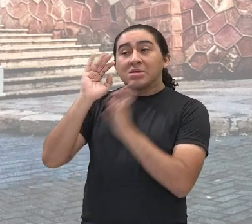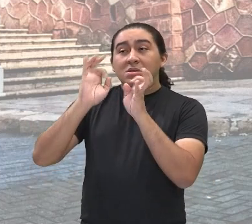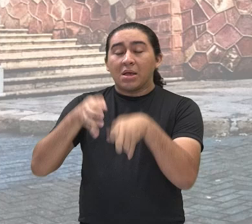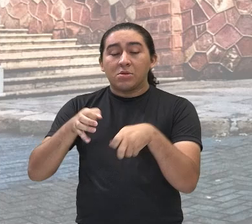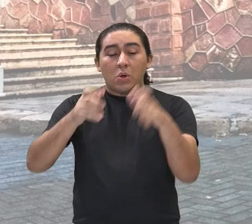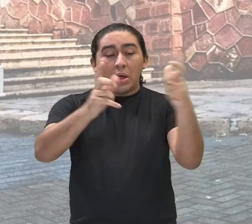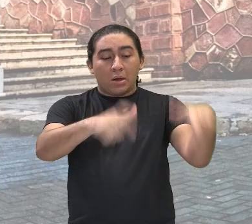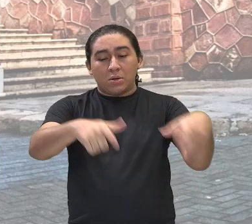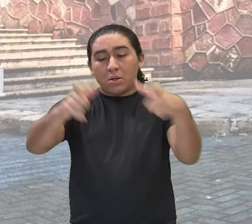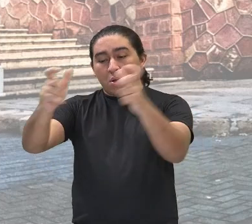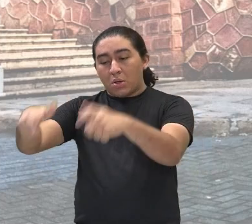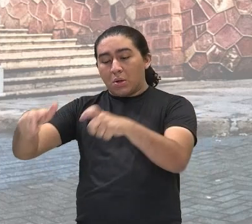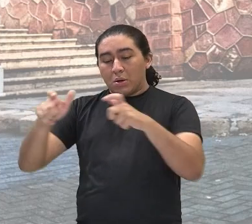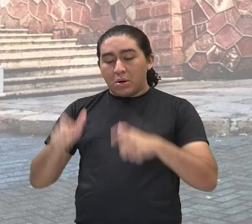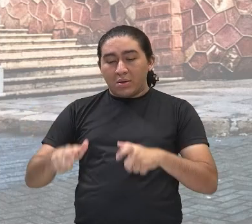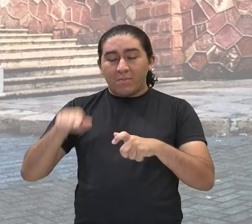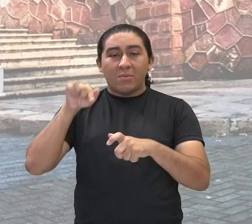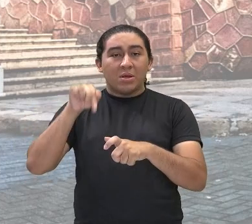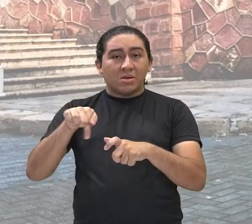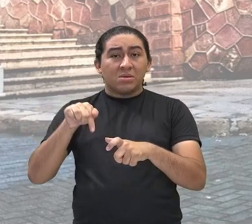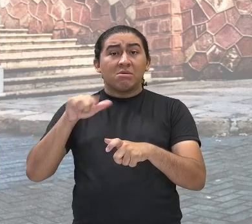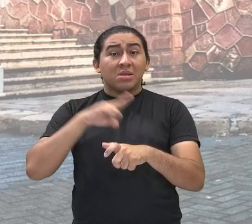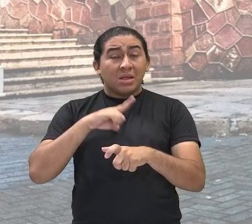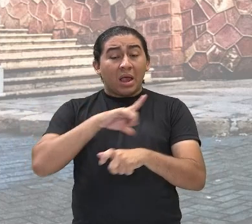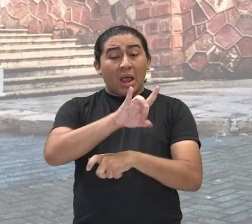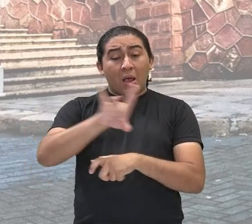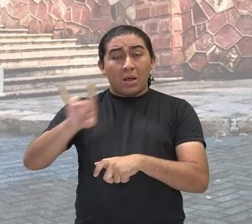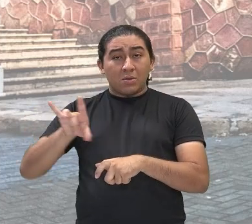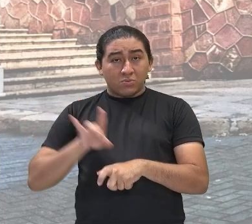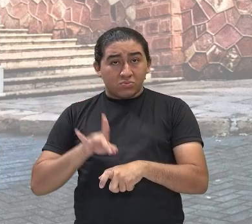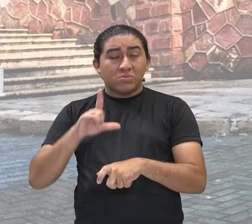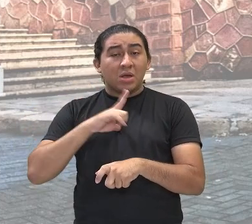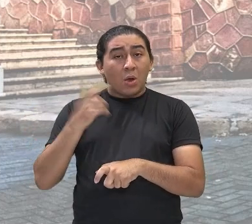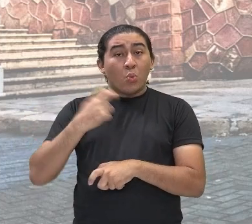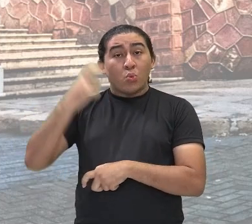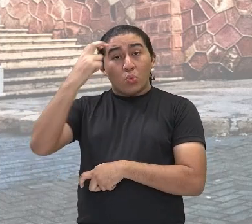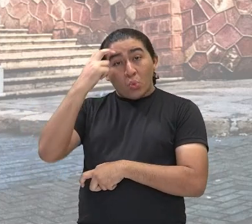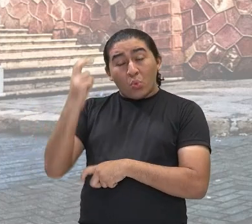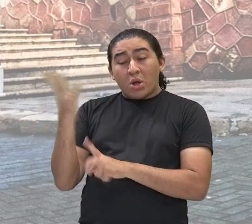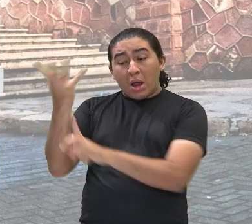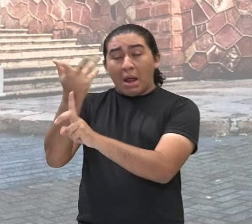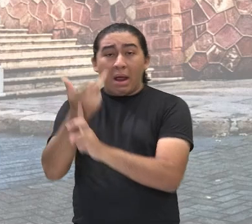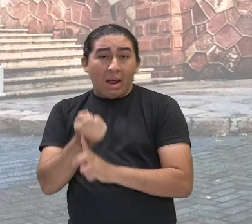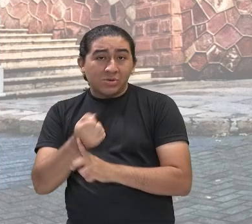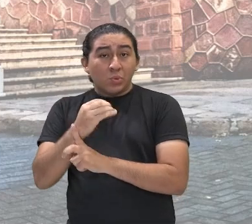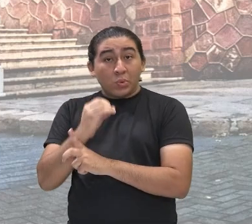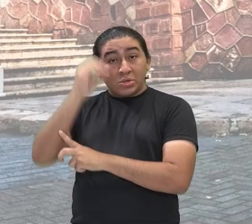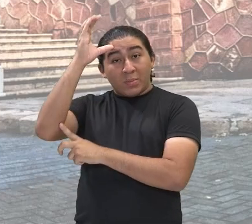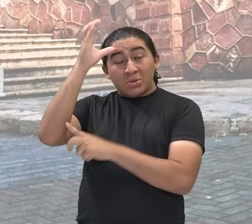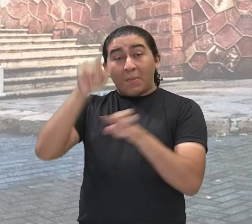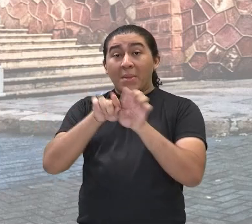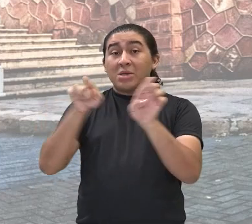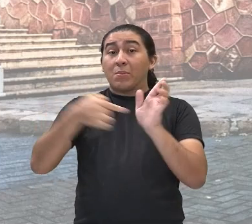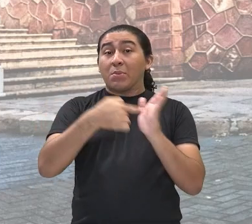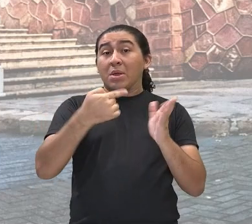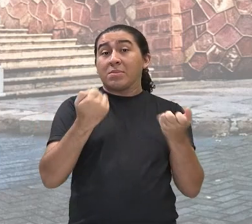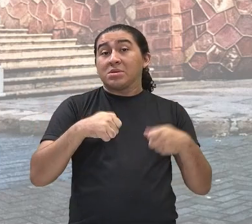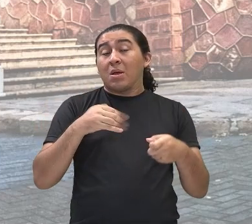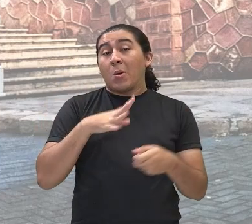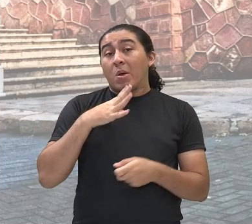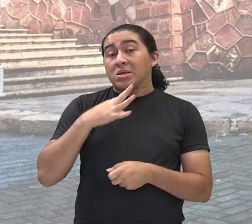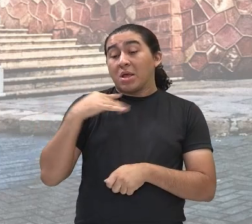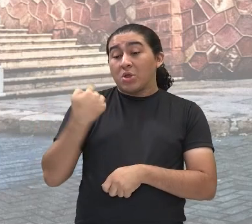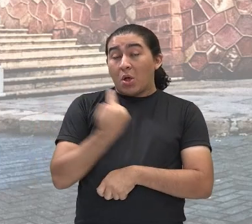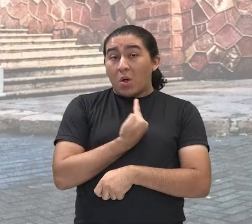local tem a sua cultura, tem a sua arte, tem o seu saber. Mas primeiro precisamos fazer o quê? Conhecer a